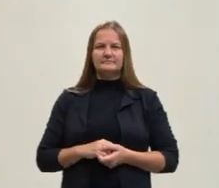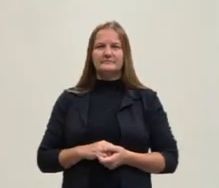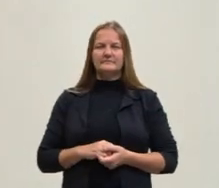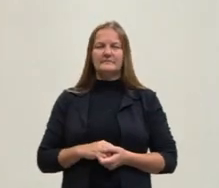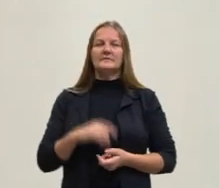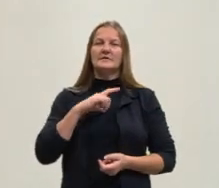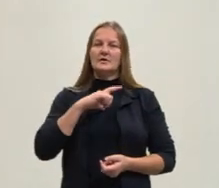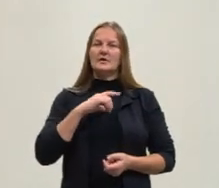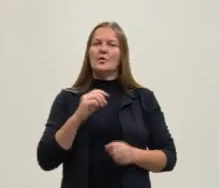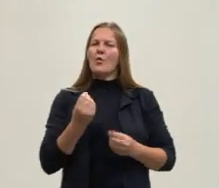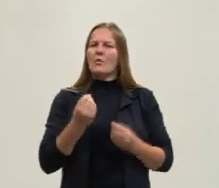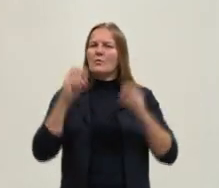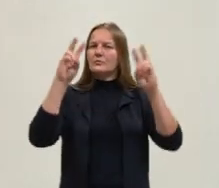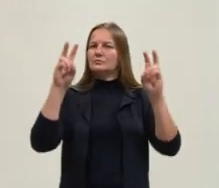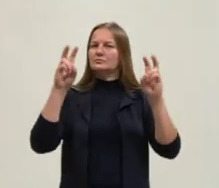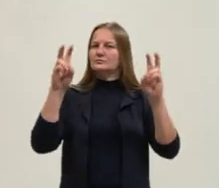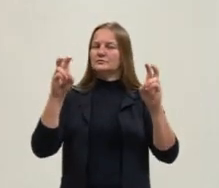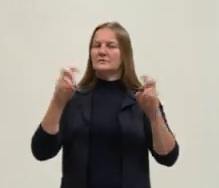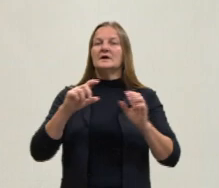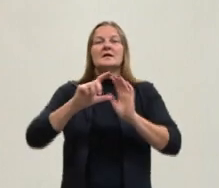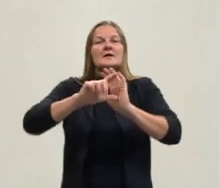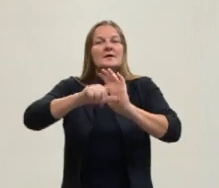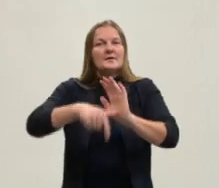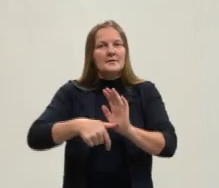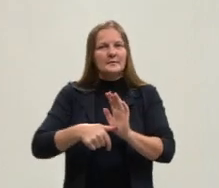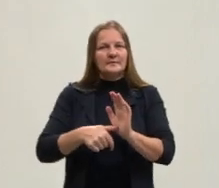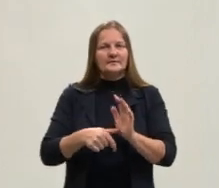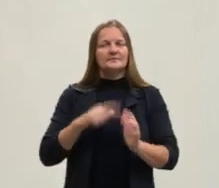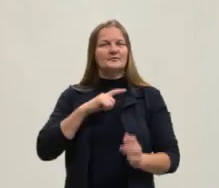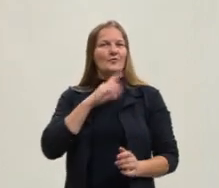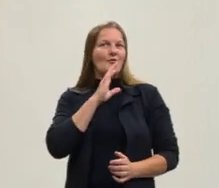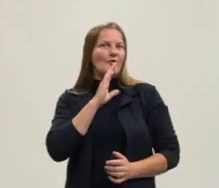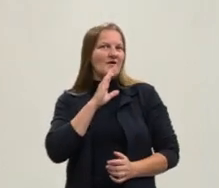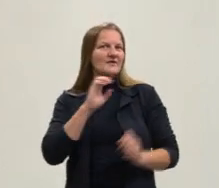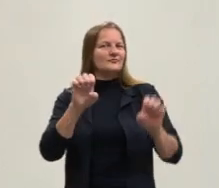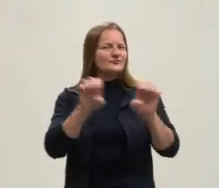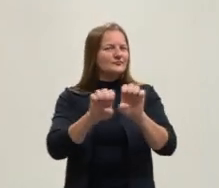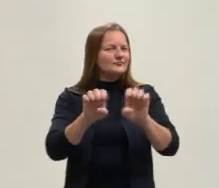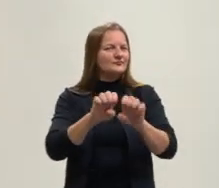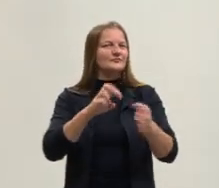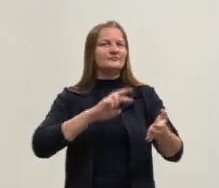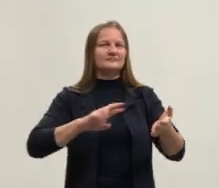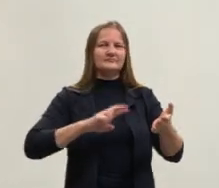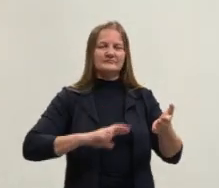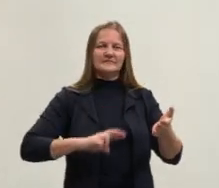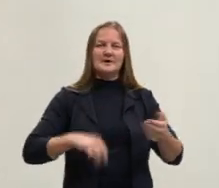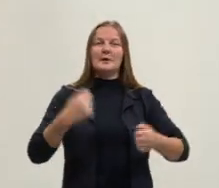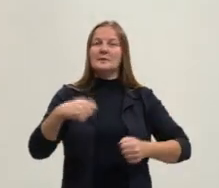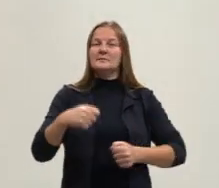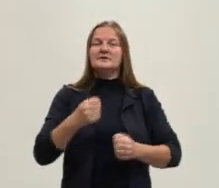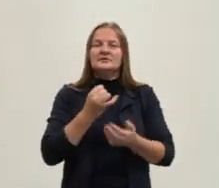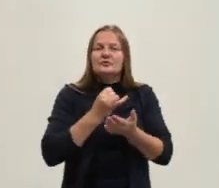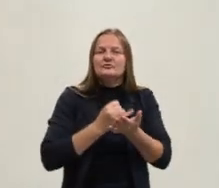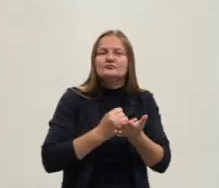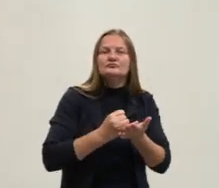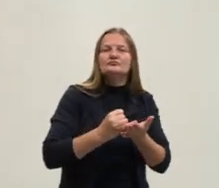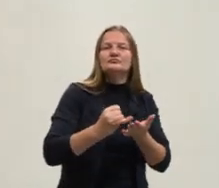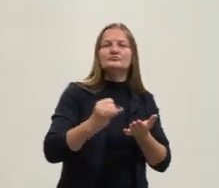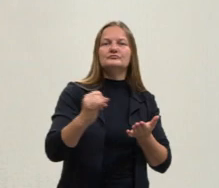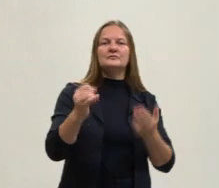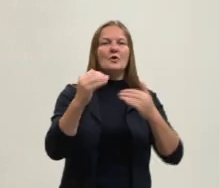informações que eu tenho a respeito do tema depois eu já conheço a estrutura da redação precisa de uma introdução